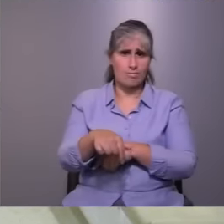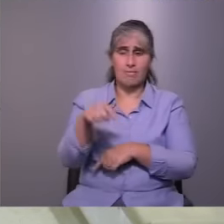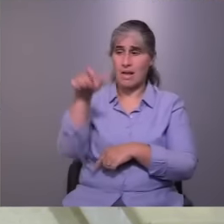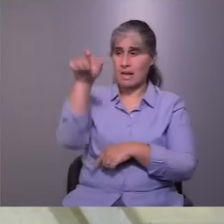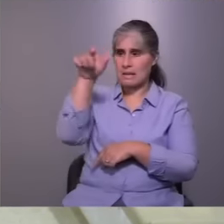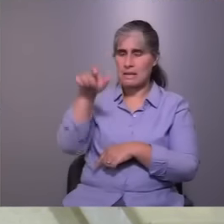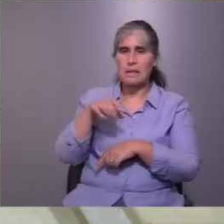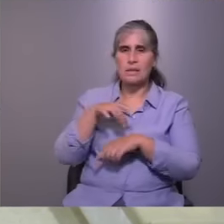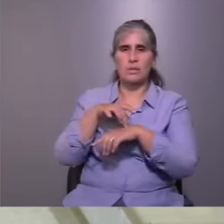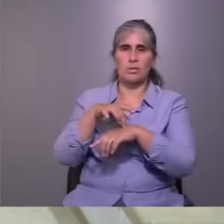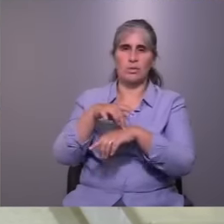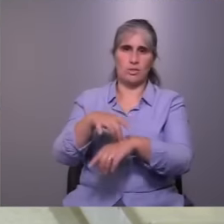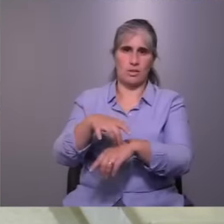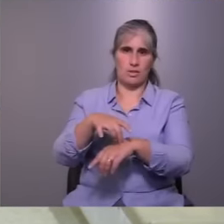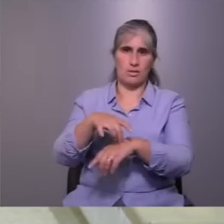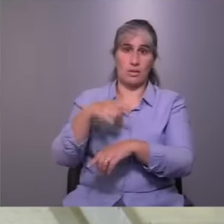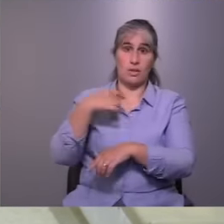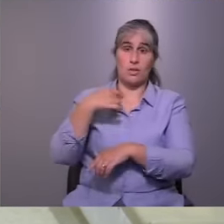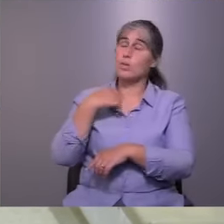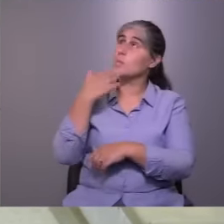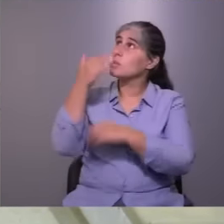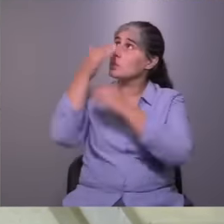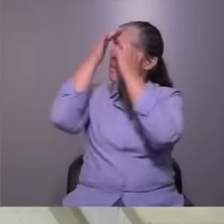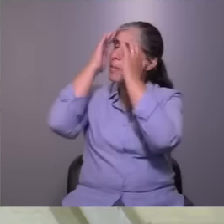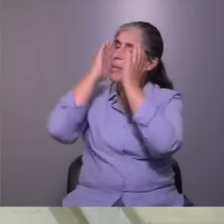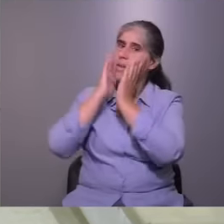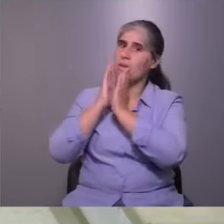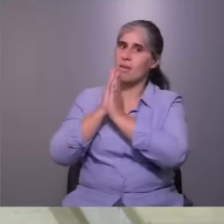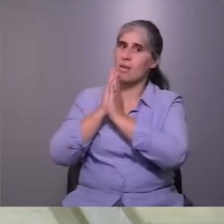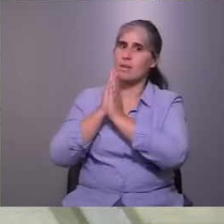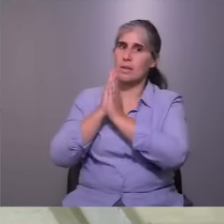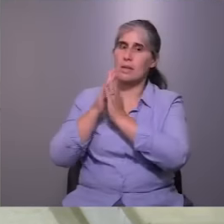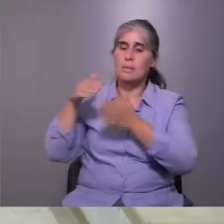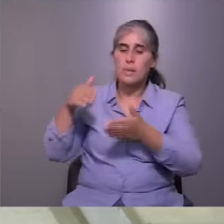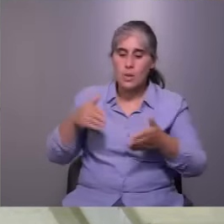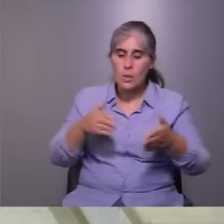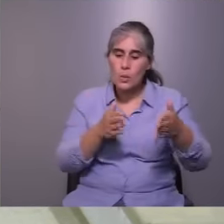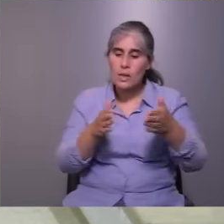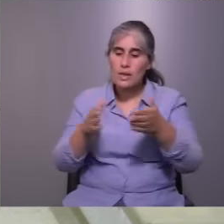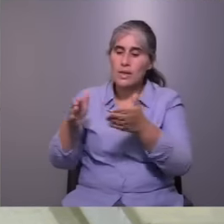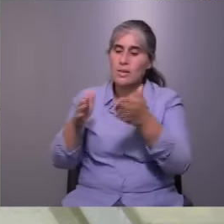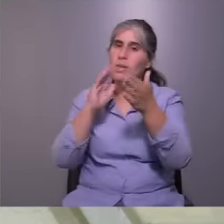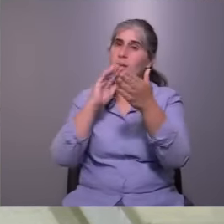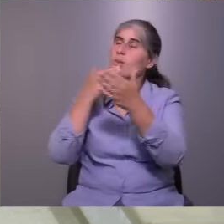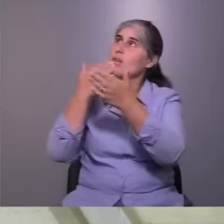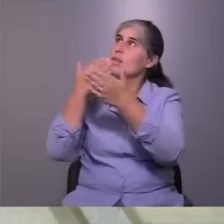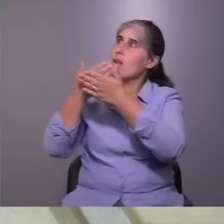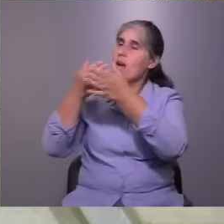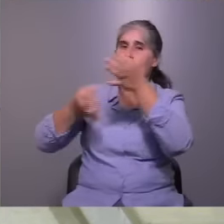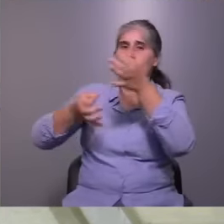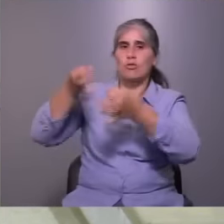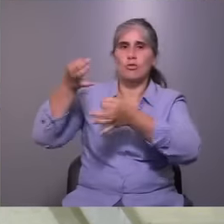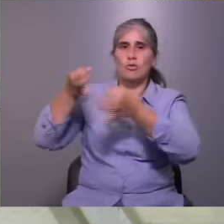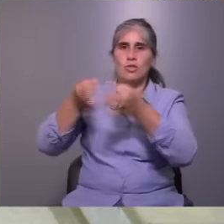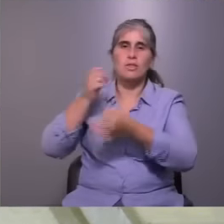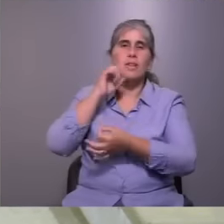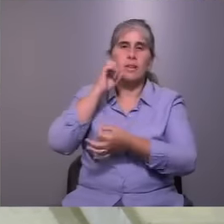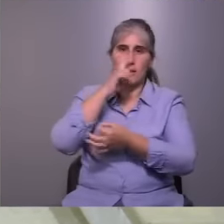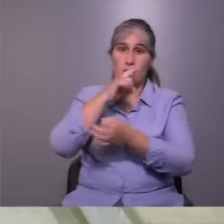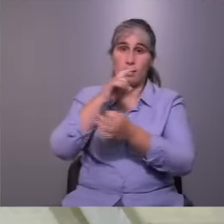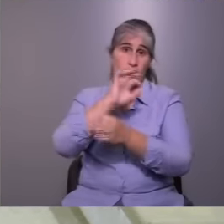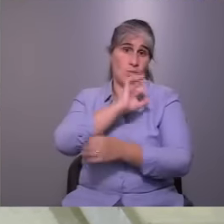humanidade. Continua hoje a ser guia de eleição que nos mostra o